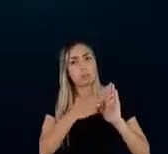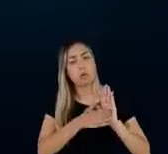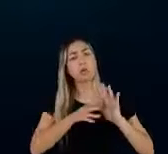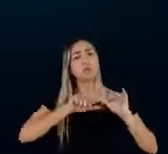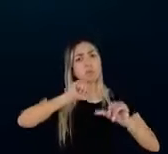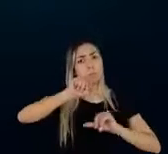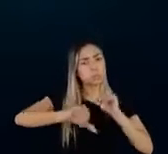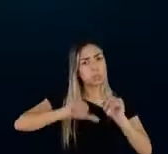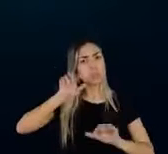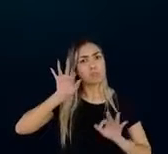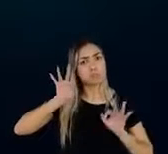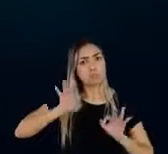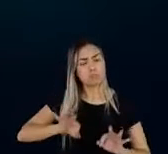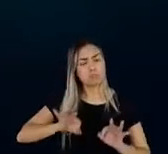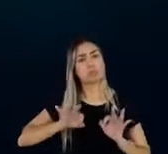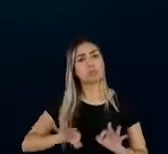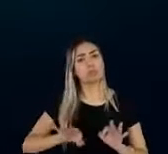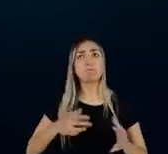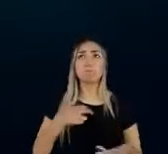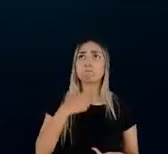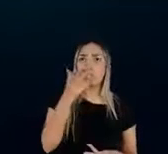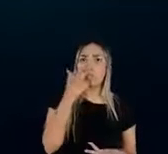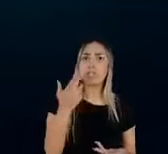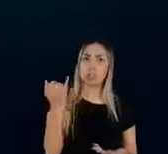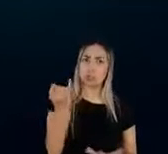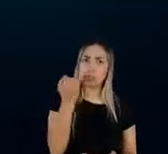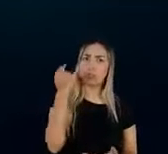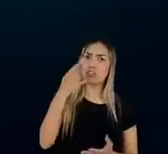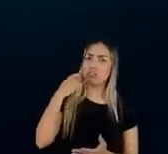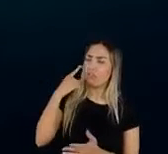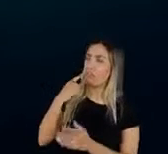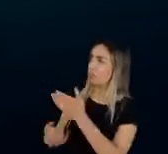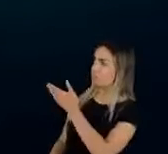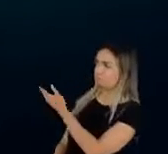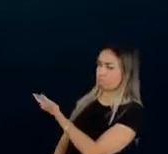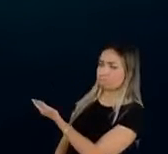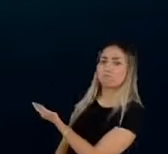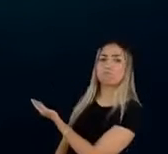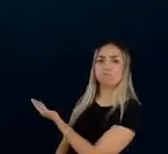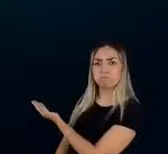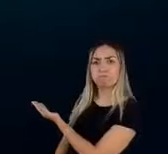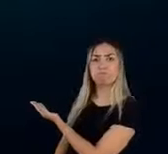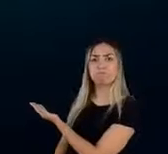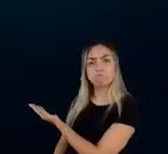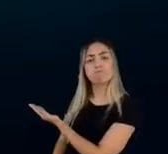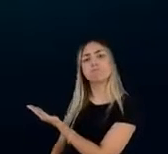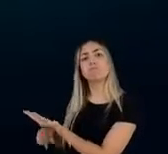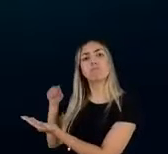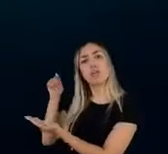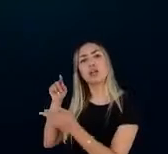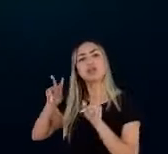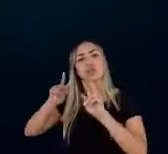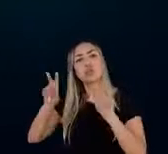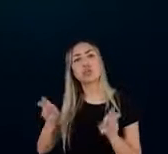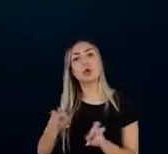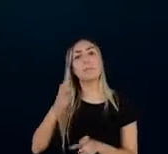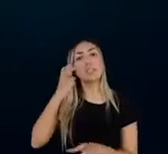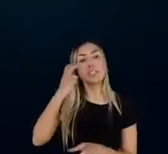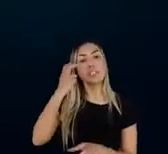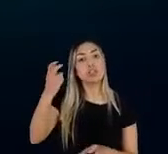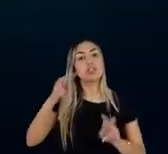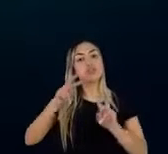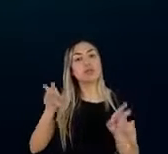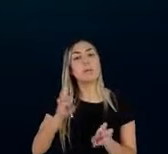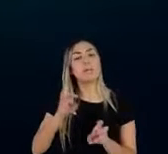positivas e vale a pena dá uma olhada o plano é especialmente para a parte de inteligência aplicada a energia